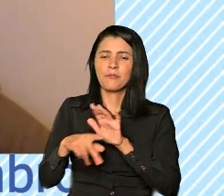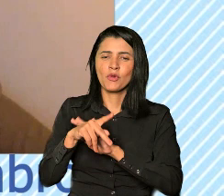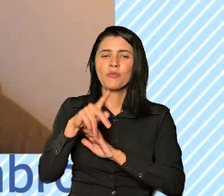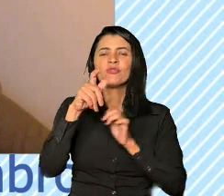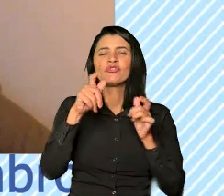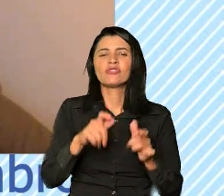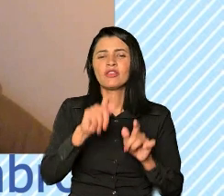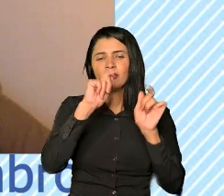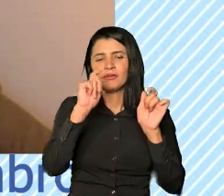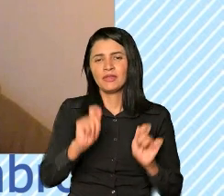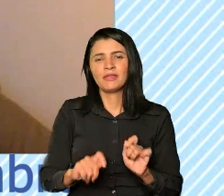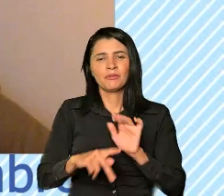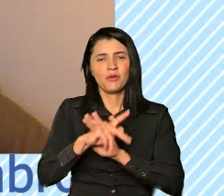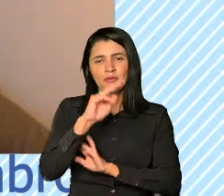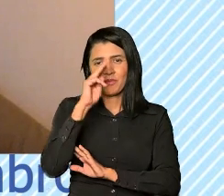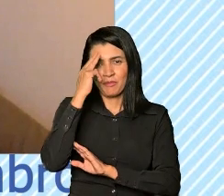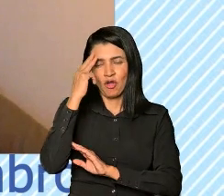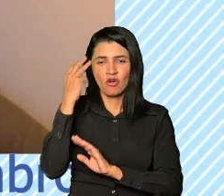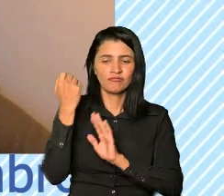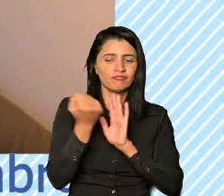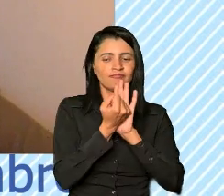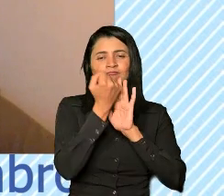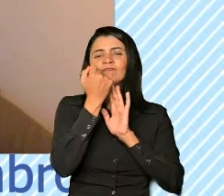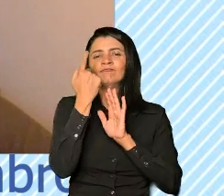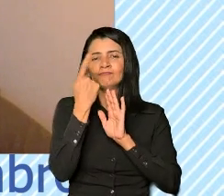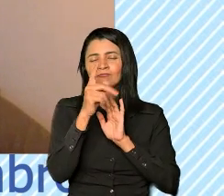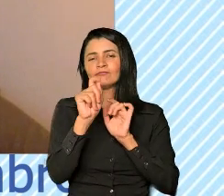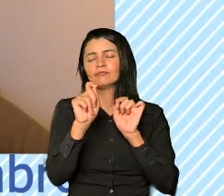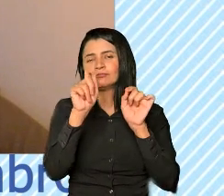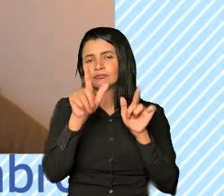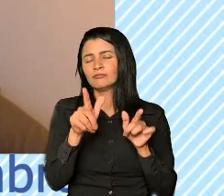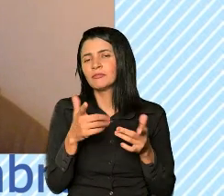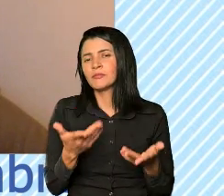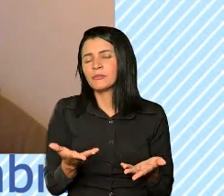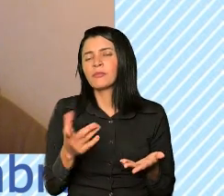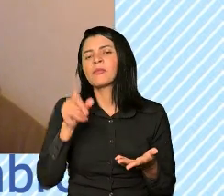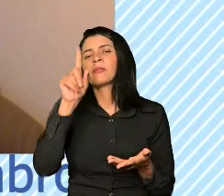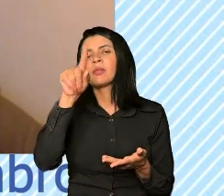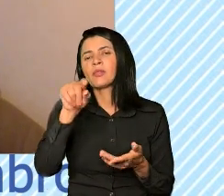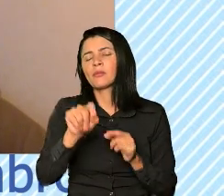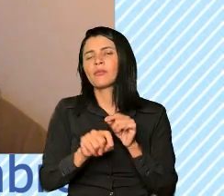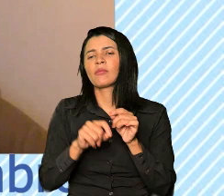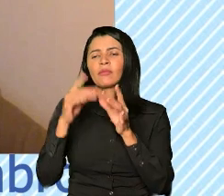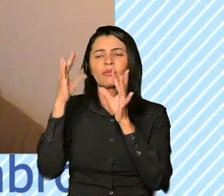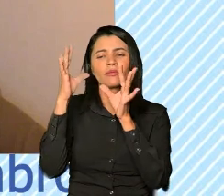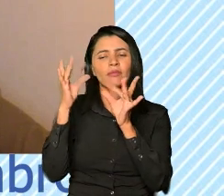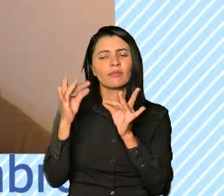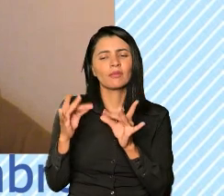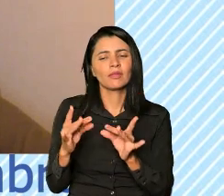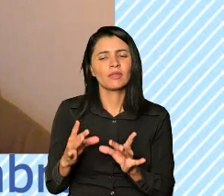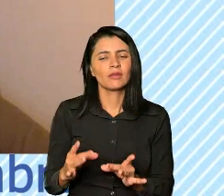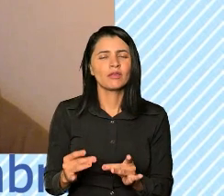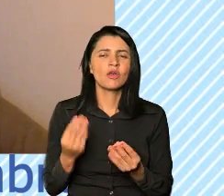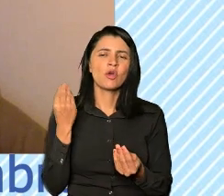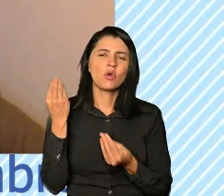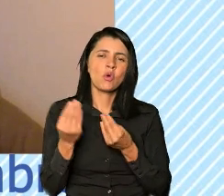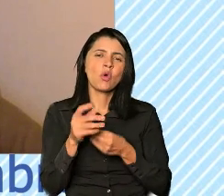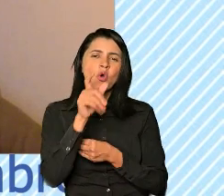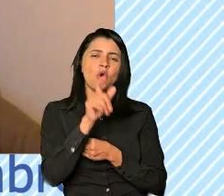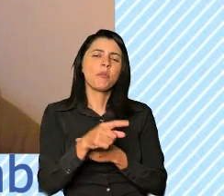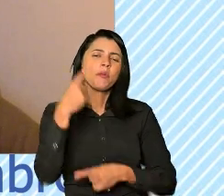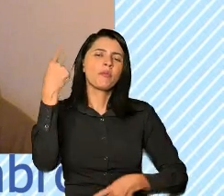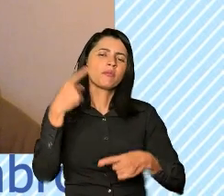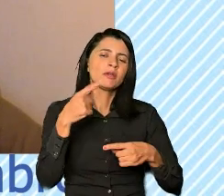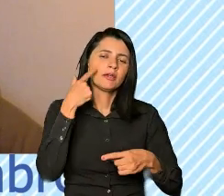memória dedicada a figuras públicas, trata-se de uma descrição da forma como o político